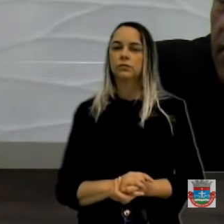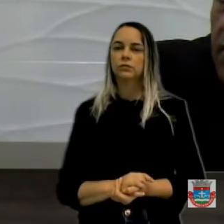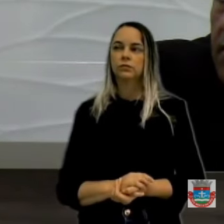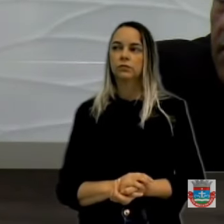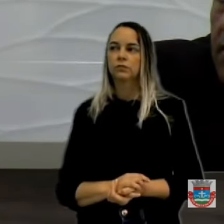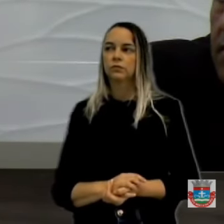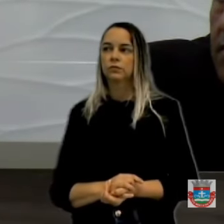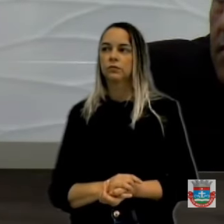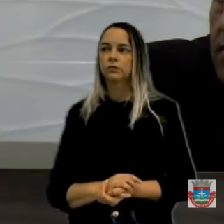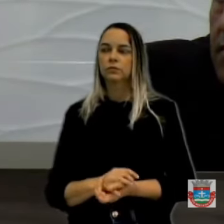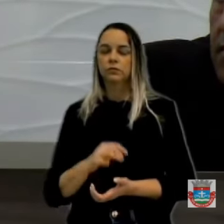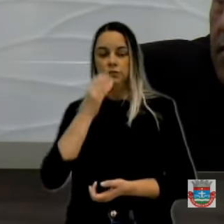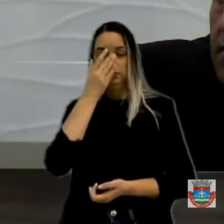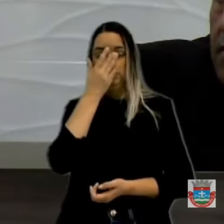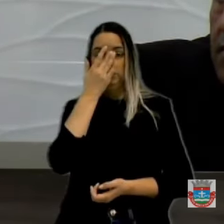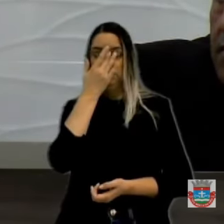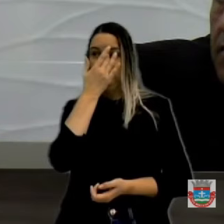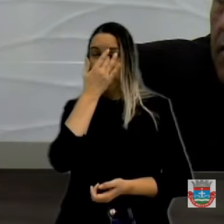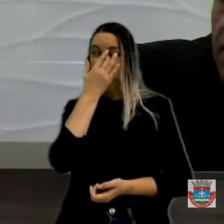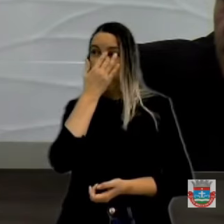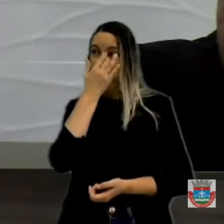Sobre regimento interno, lá. Quer uma questão de ordem?